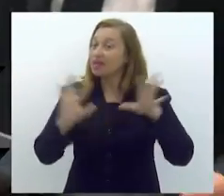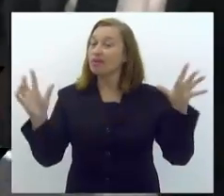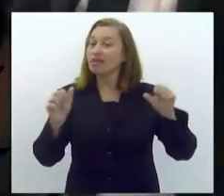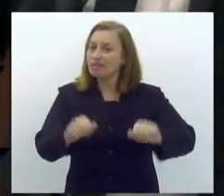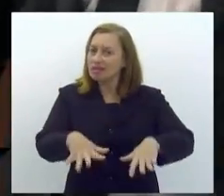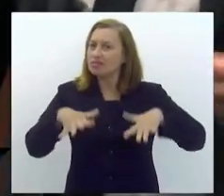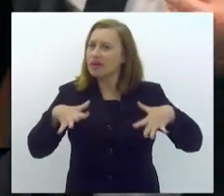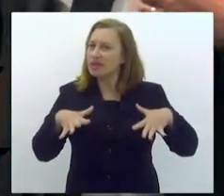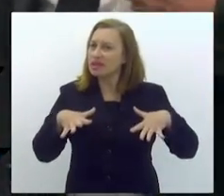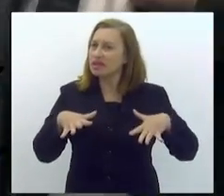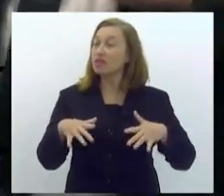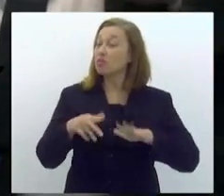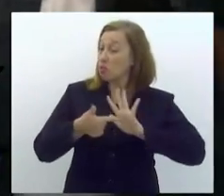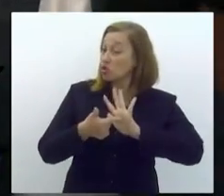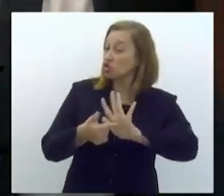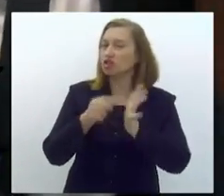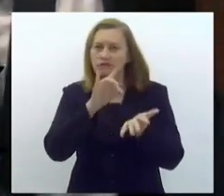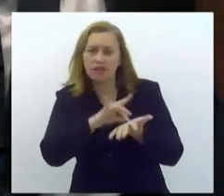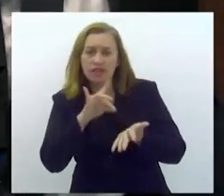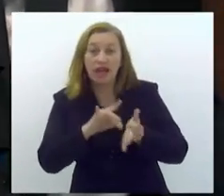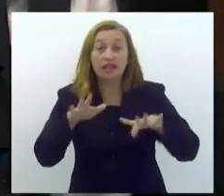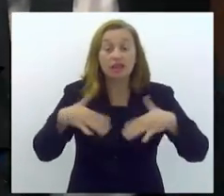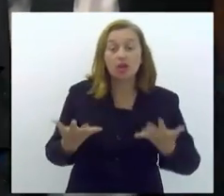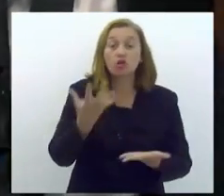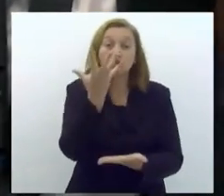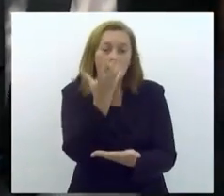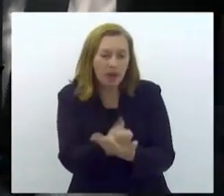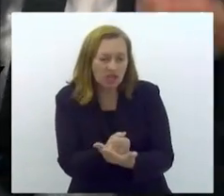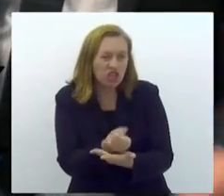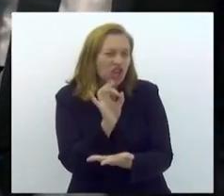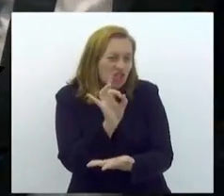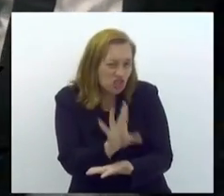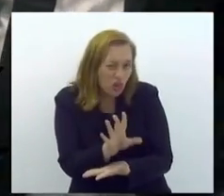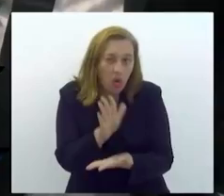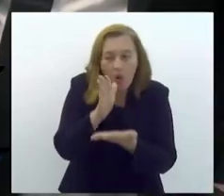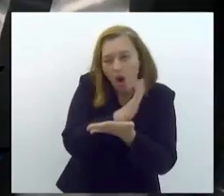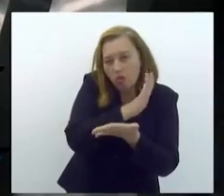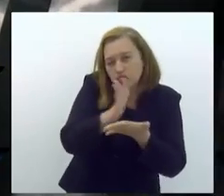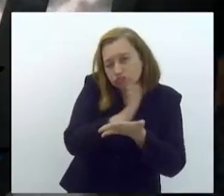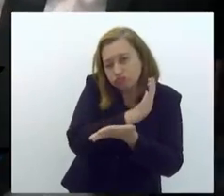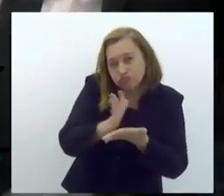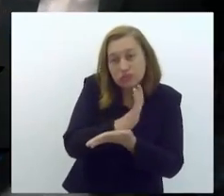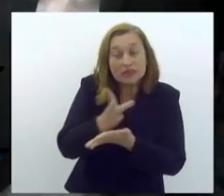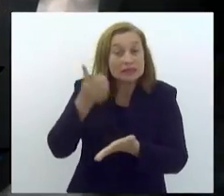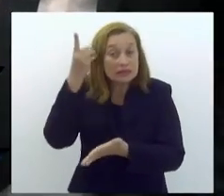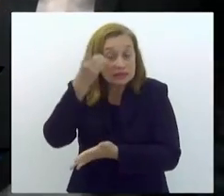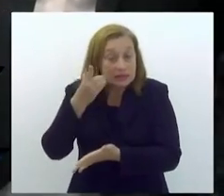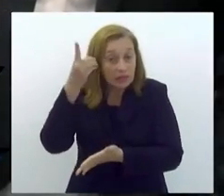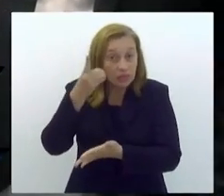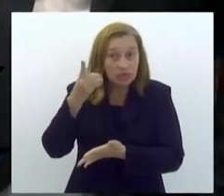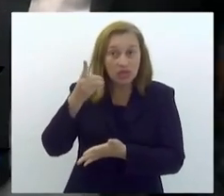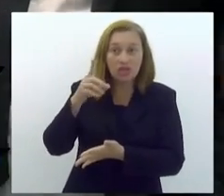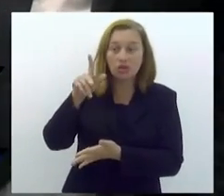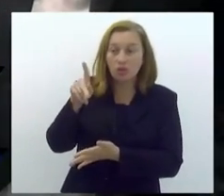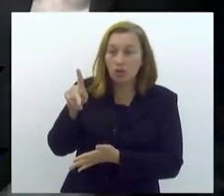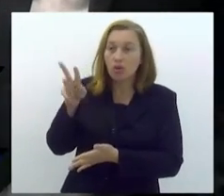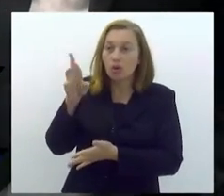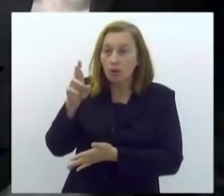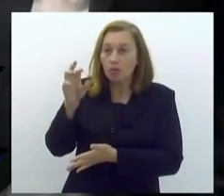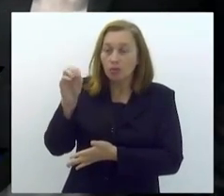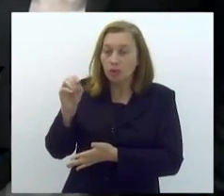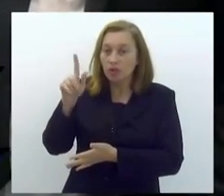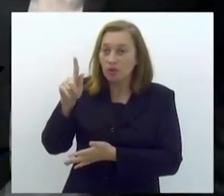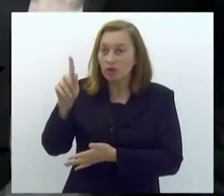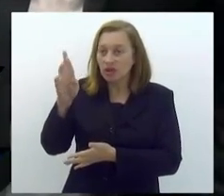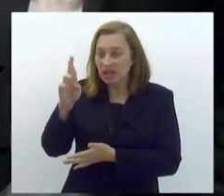plenário trazendo verdade então é só para registrar alguns deputados do setor progressista da esquerda que